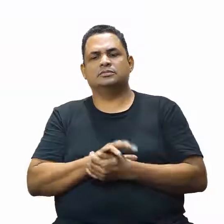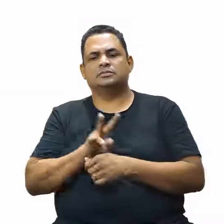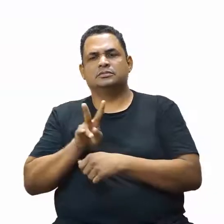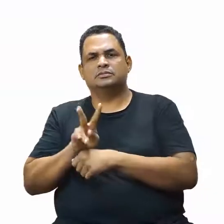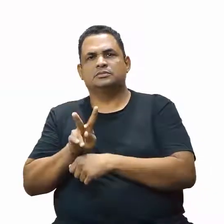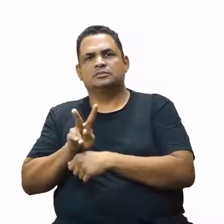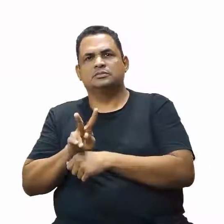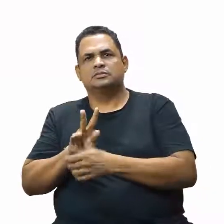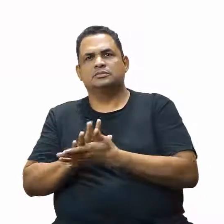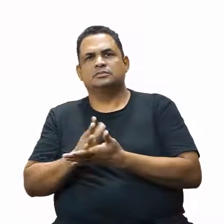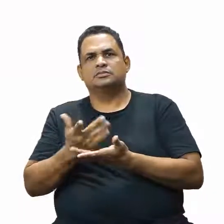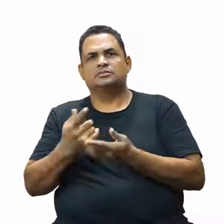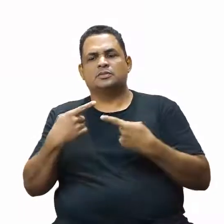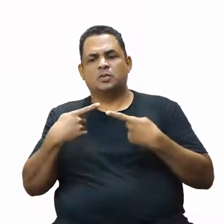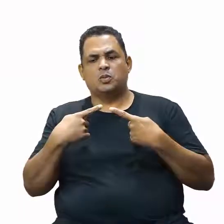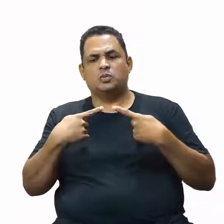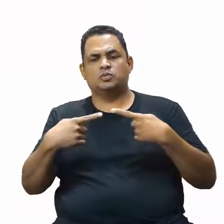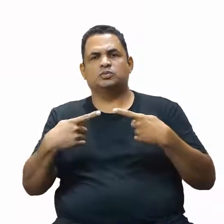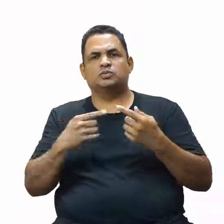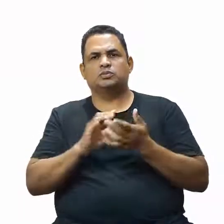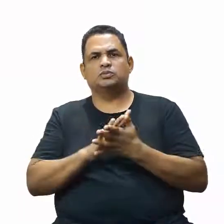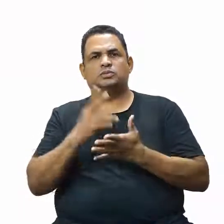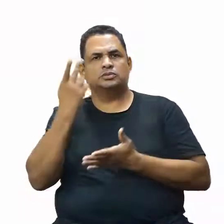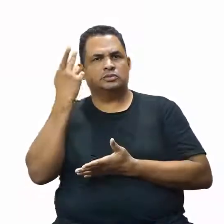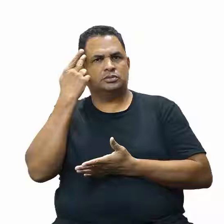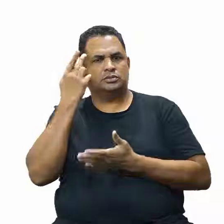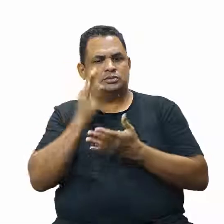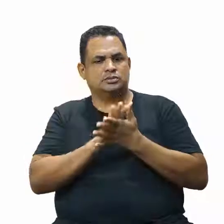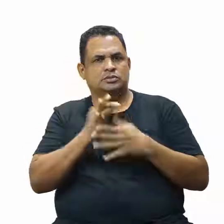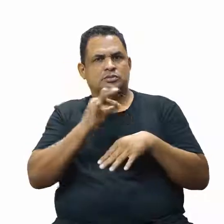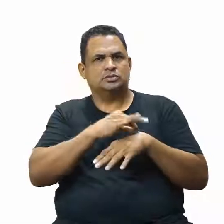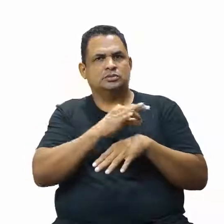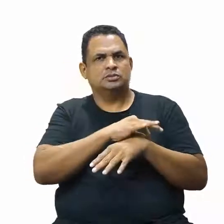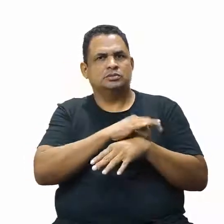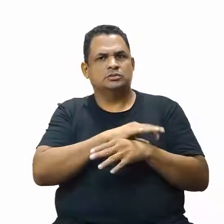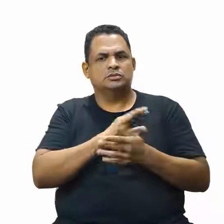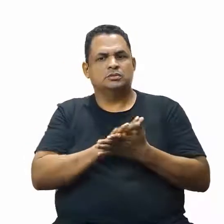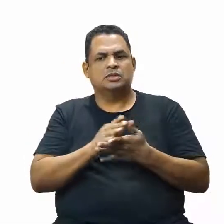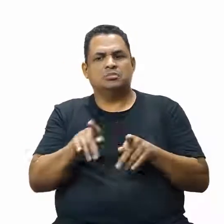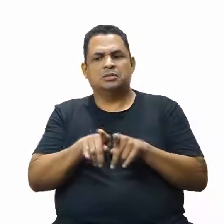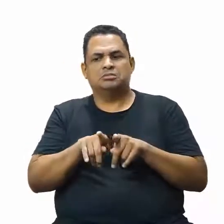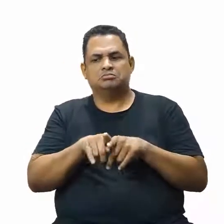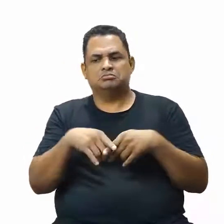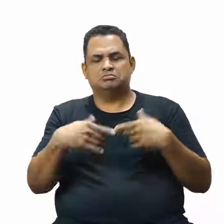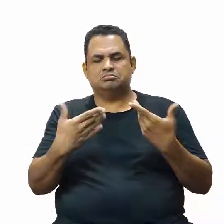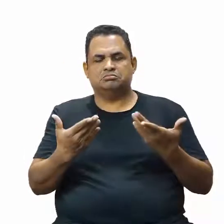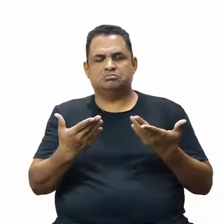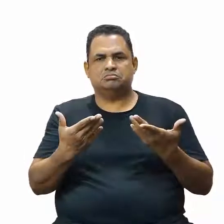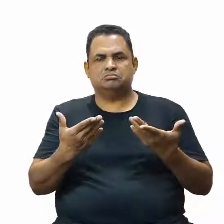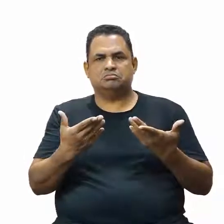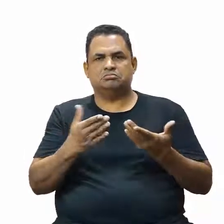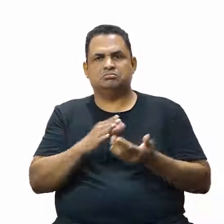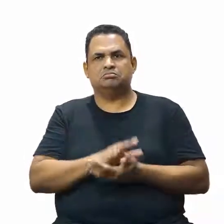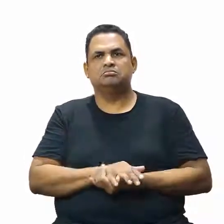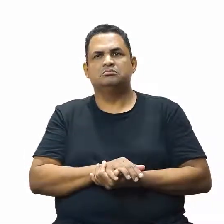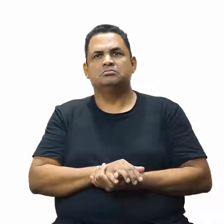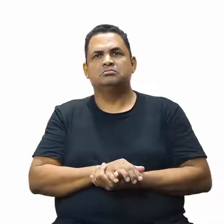abrigados os inimigos naturais das formigas, inclusive das aves.